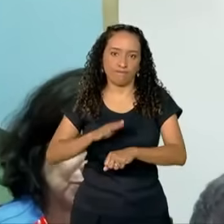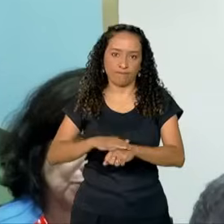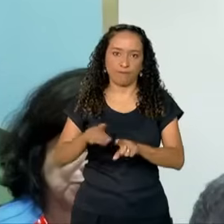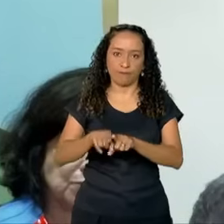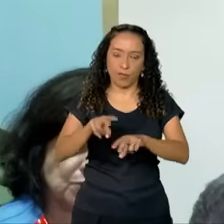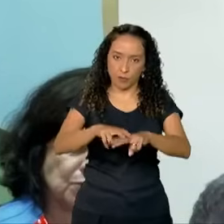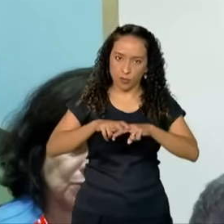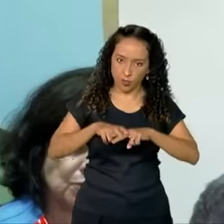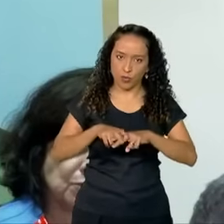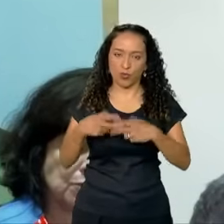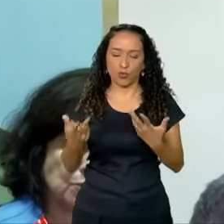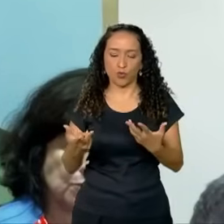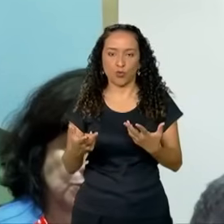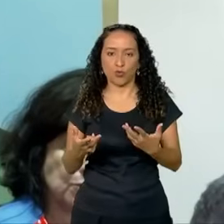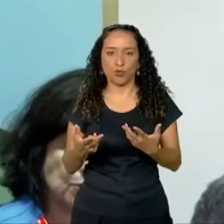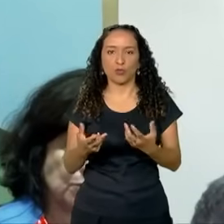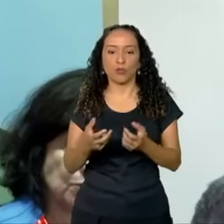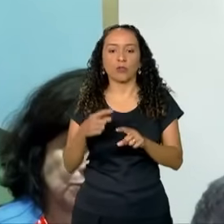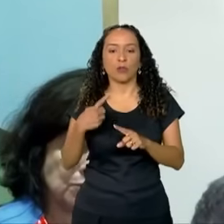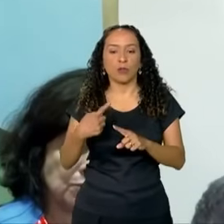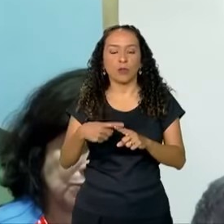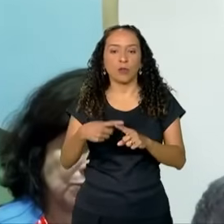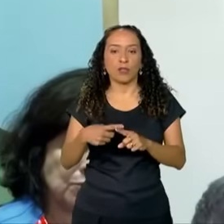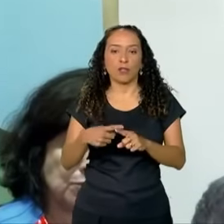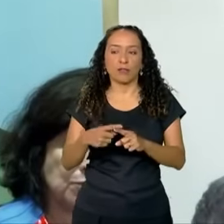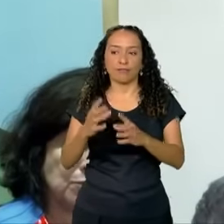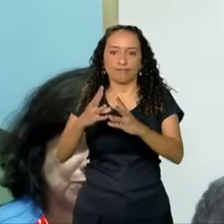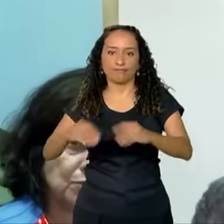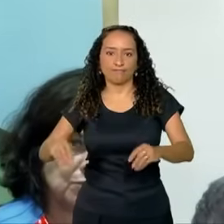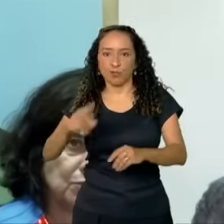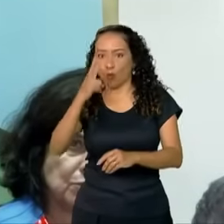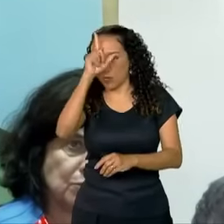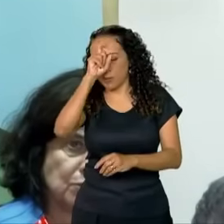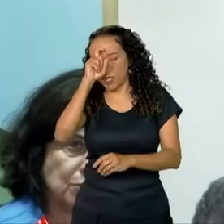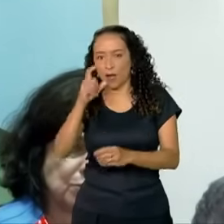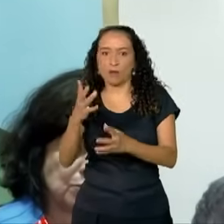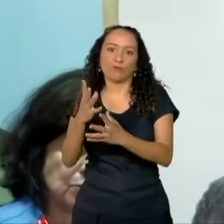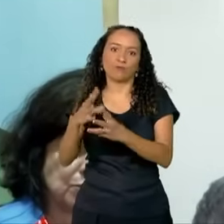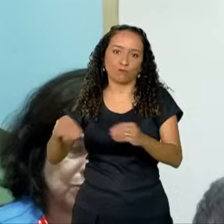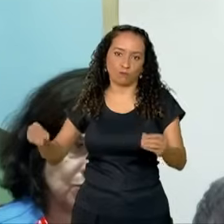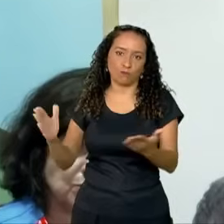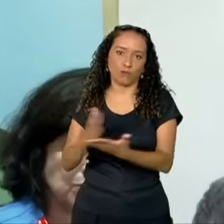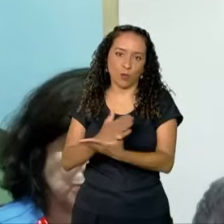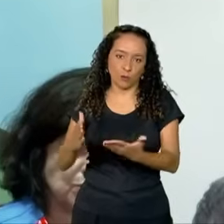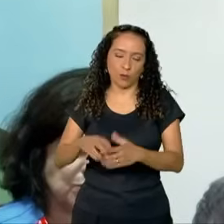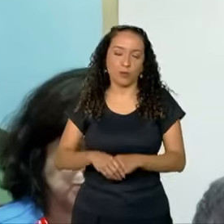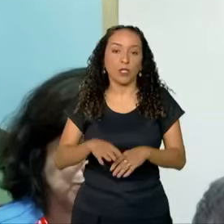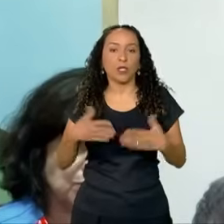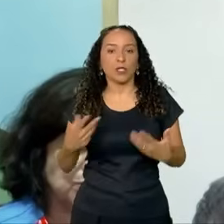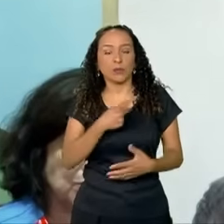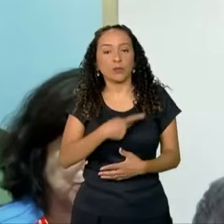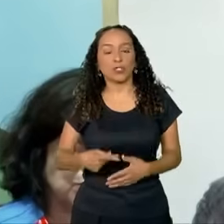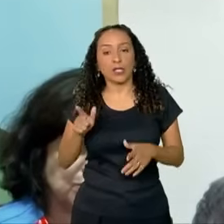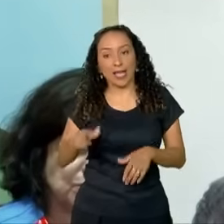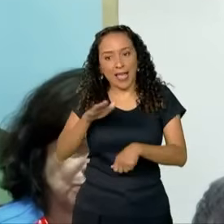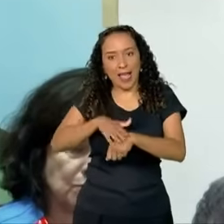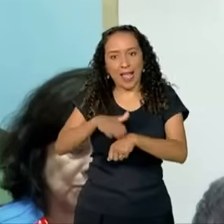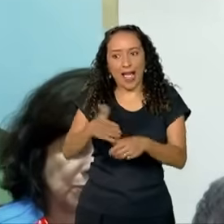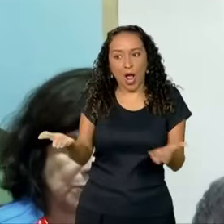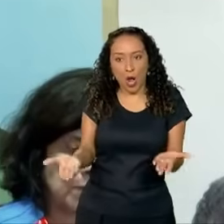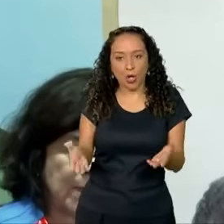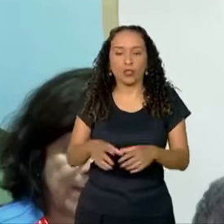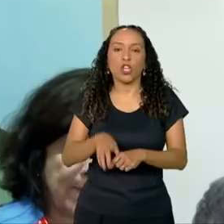função da evacuação dos nossos hospitais. Então, presidente, esta é a situação.